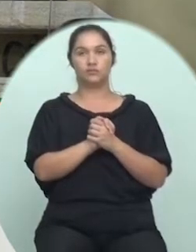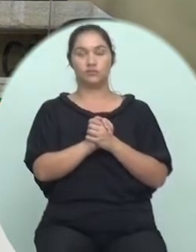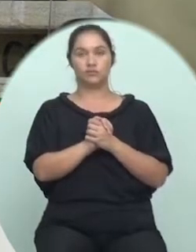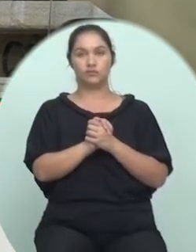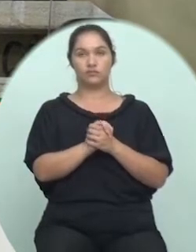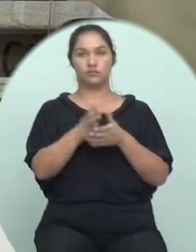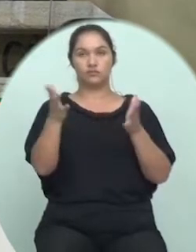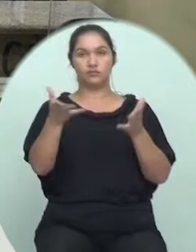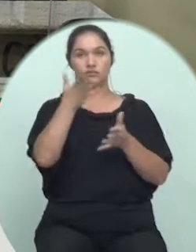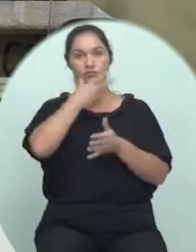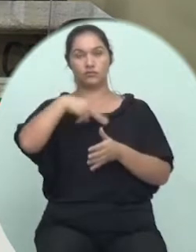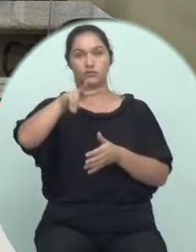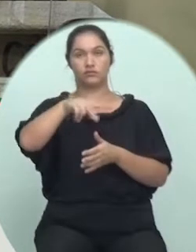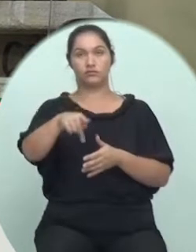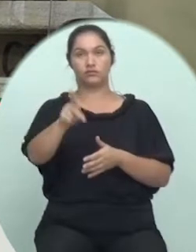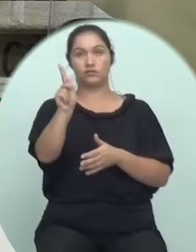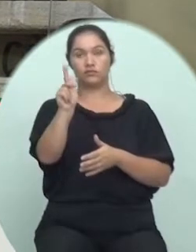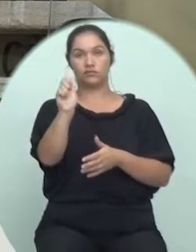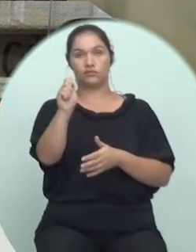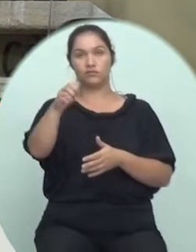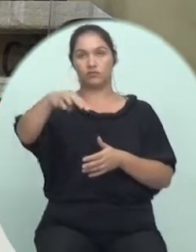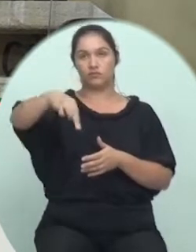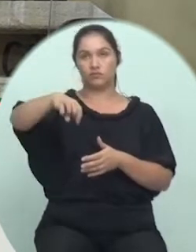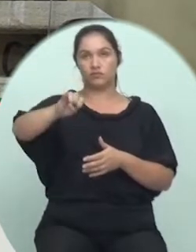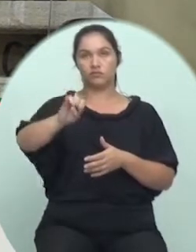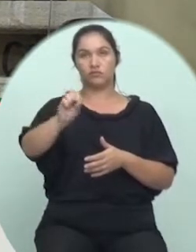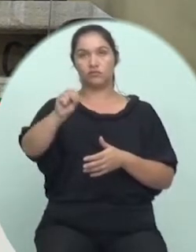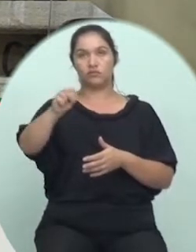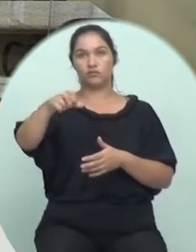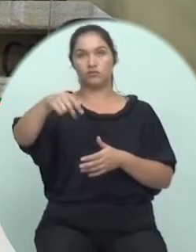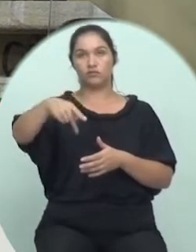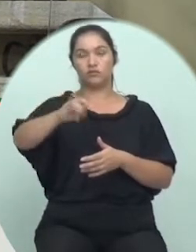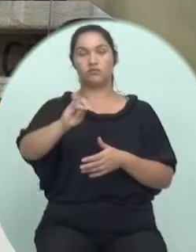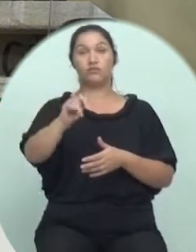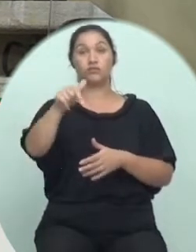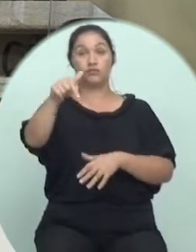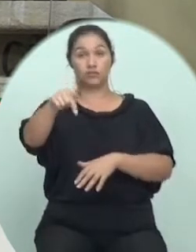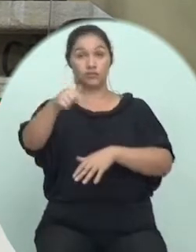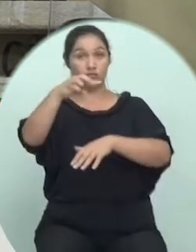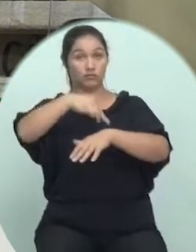Com a palavra o vereador Júlio Kaminski, Vossa Excelência dispõe de 7 minutos.